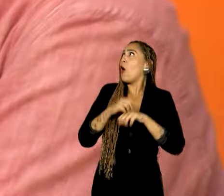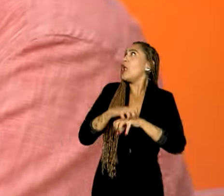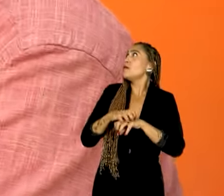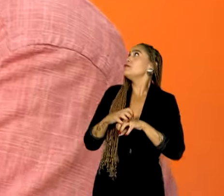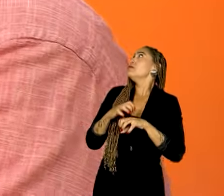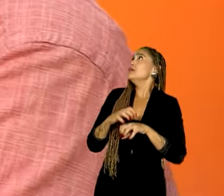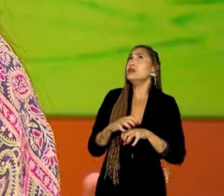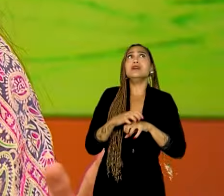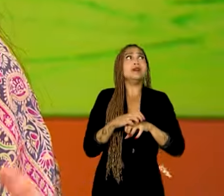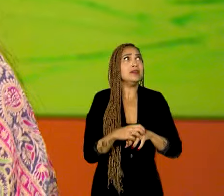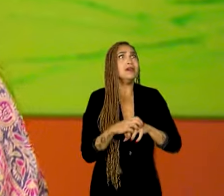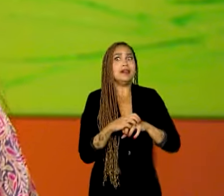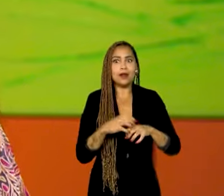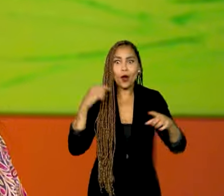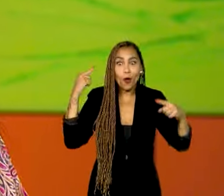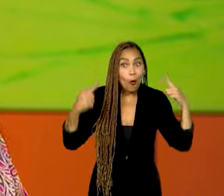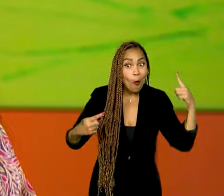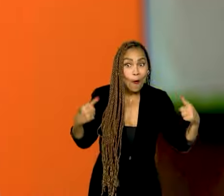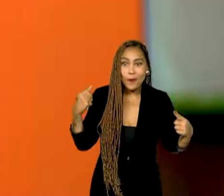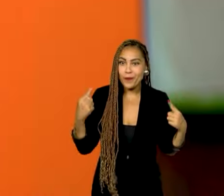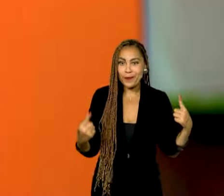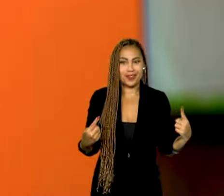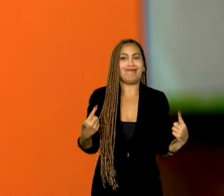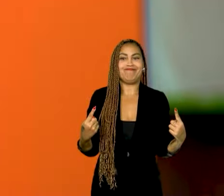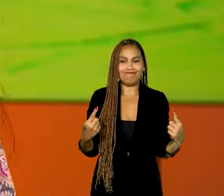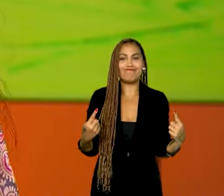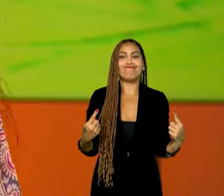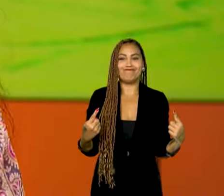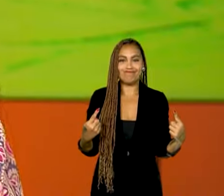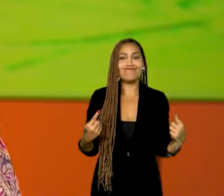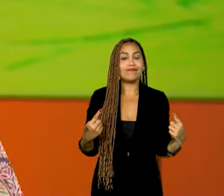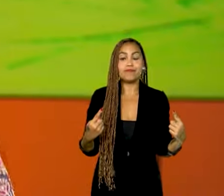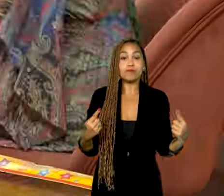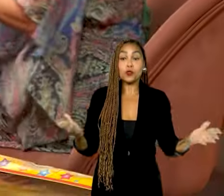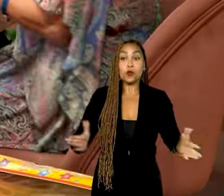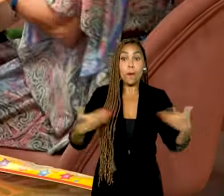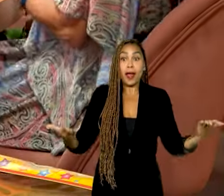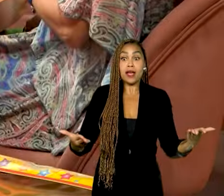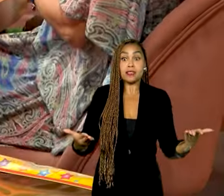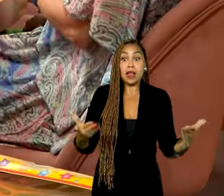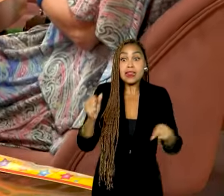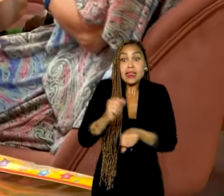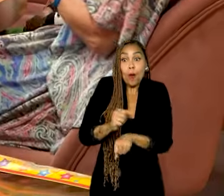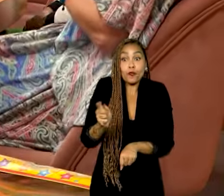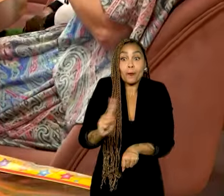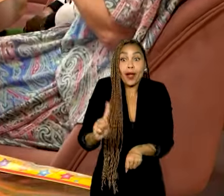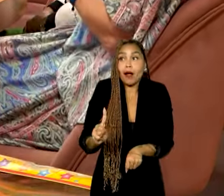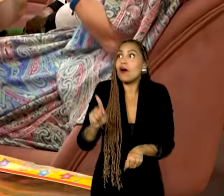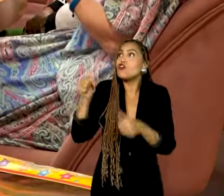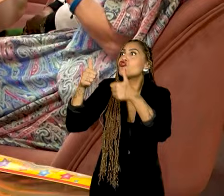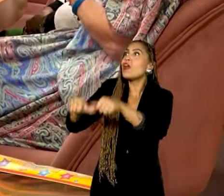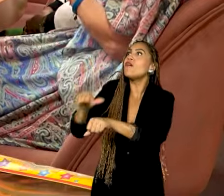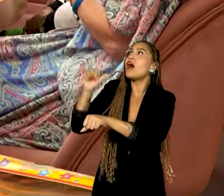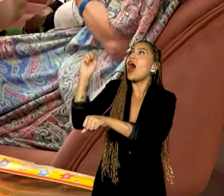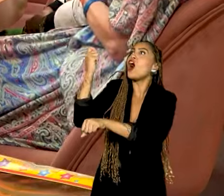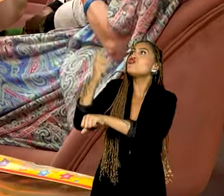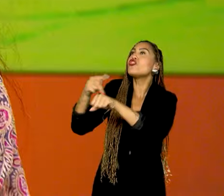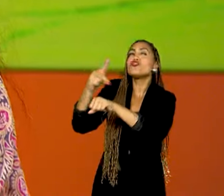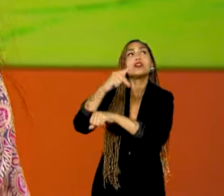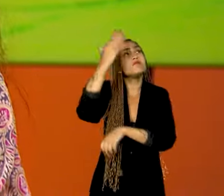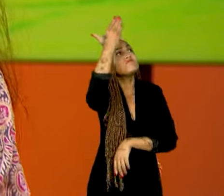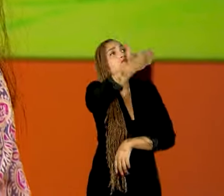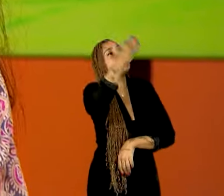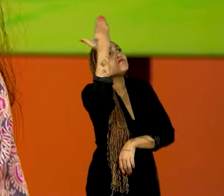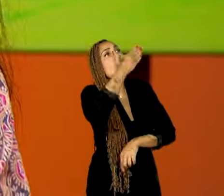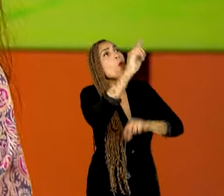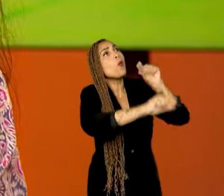Poxa. Caraca! Que loucura. É. Que loucura. Porque era inesperado, né? Vocês não tinham noção quando estava na Argentina que isso estava acontecendo aqui no Brasil,